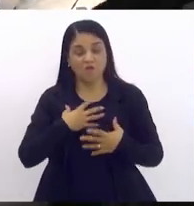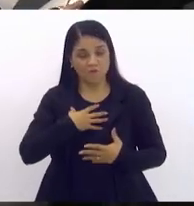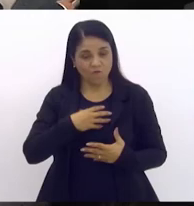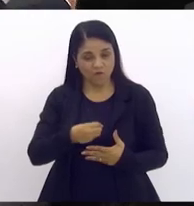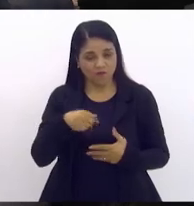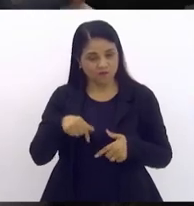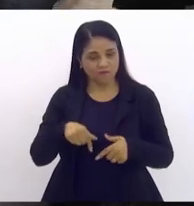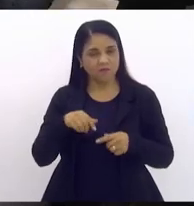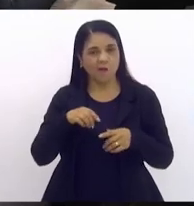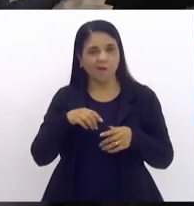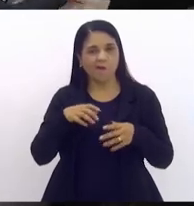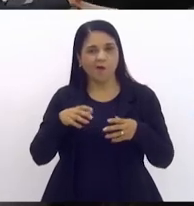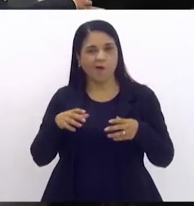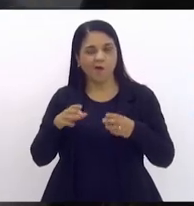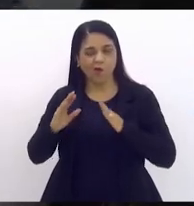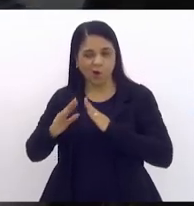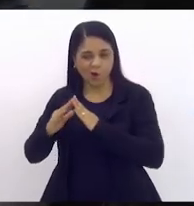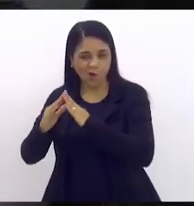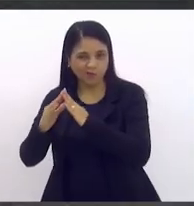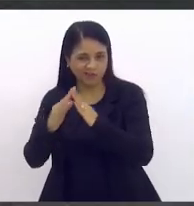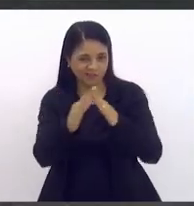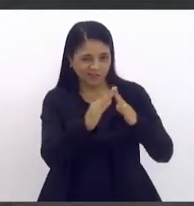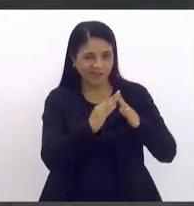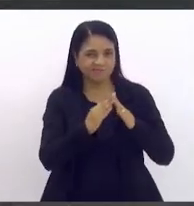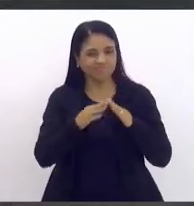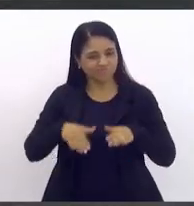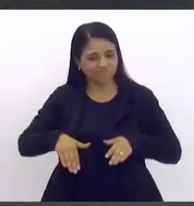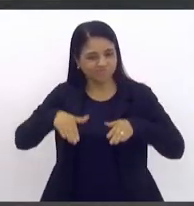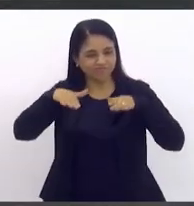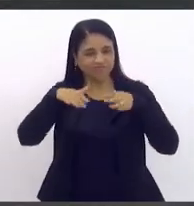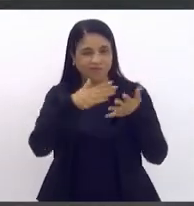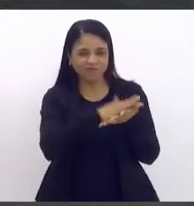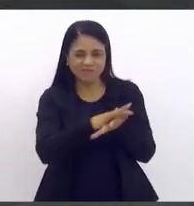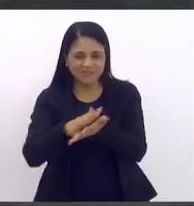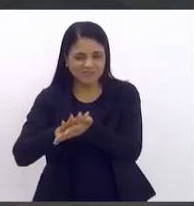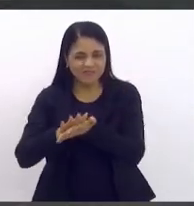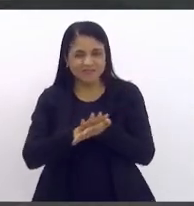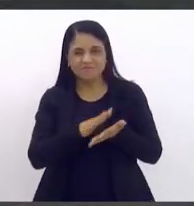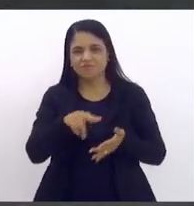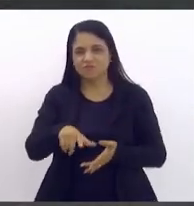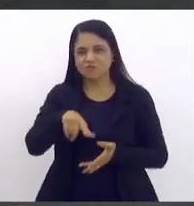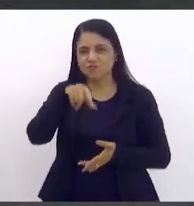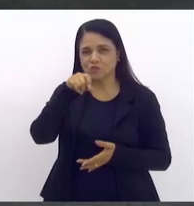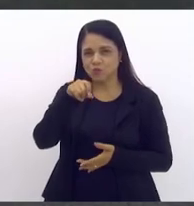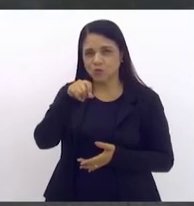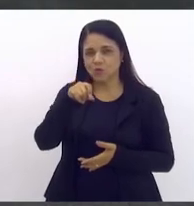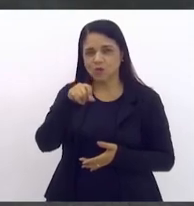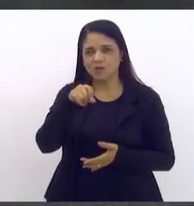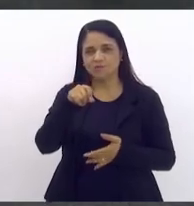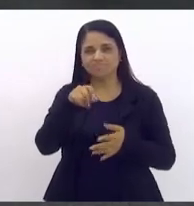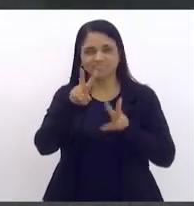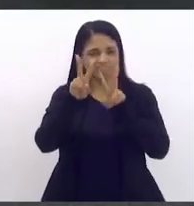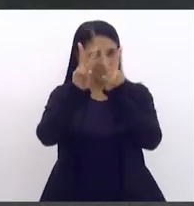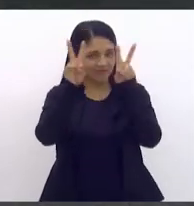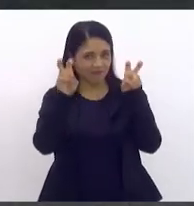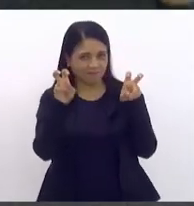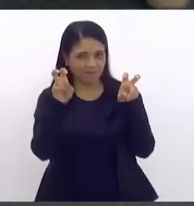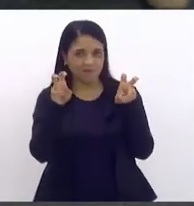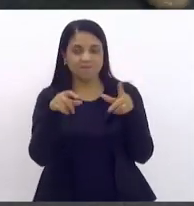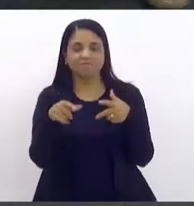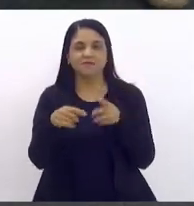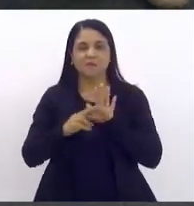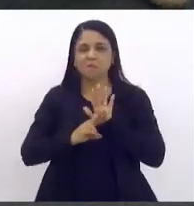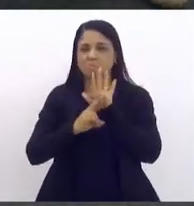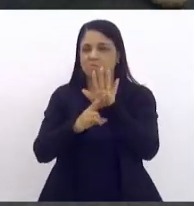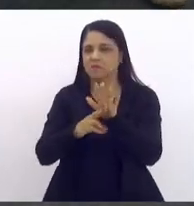do entorno, cresci assistindo aos sambas, às escolhas do samba enredo que representariam a Caprichosos de Pilares. Então, é